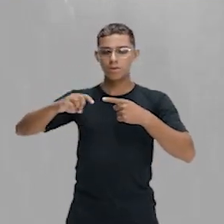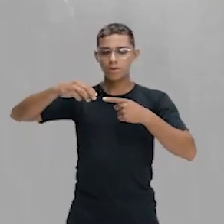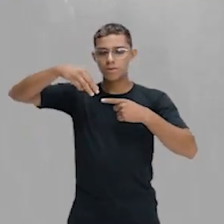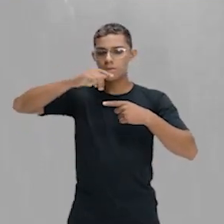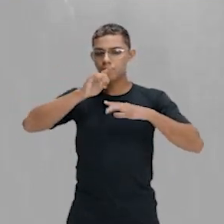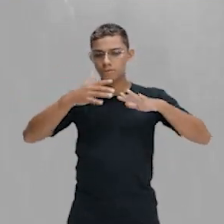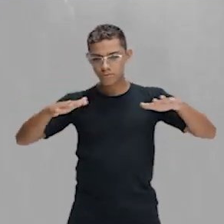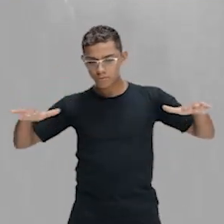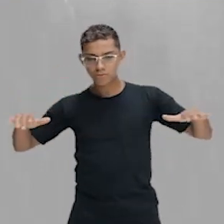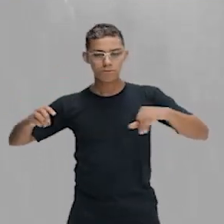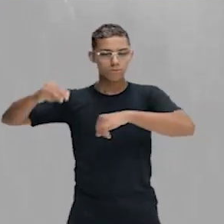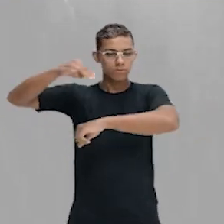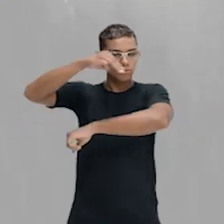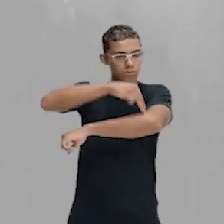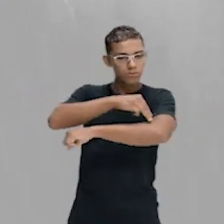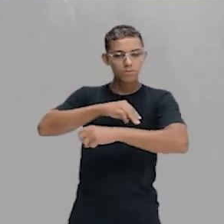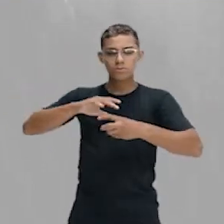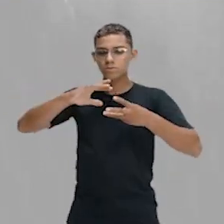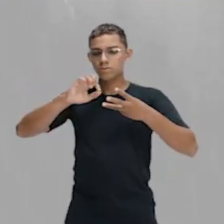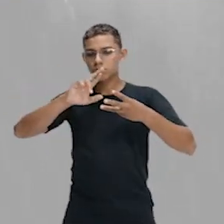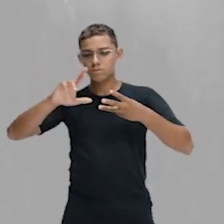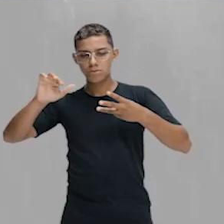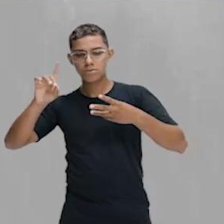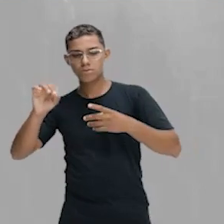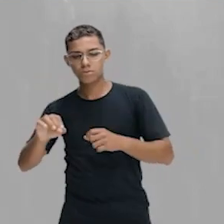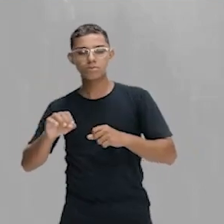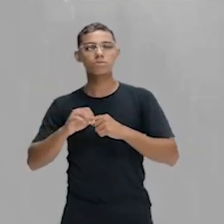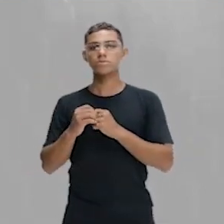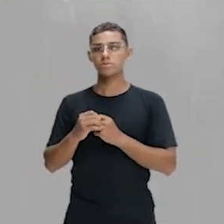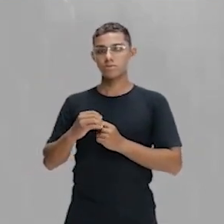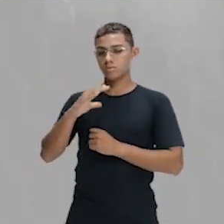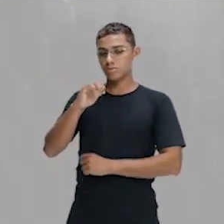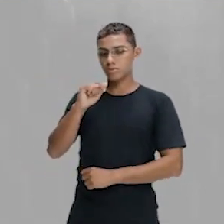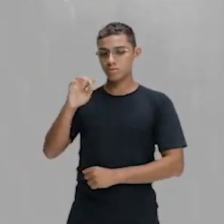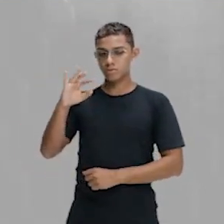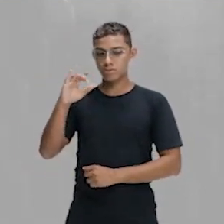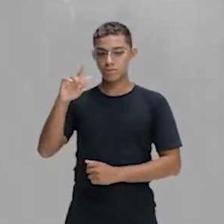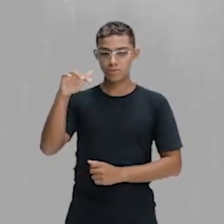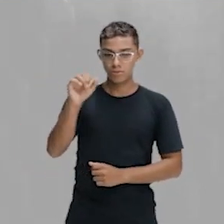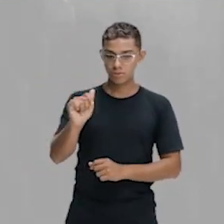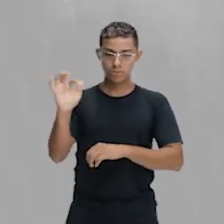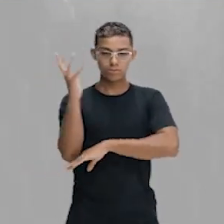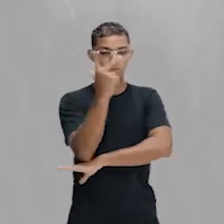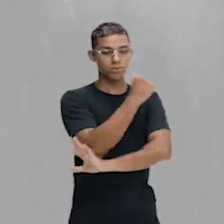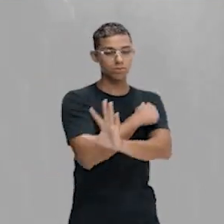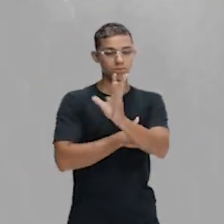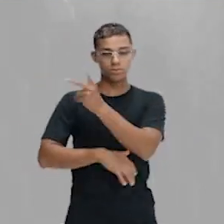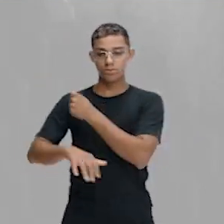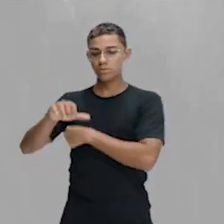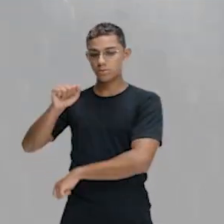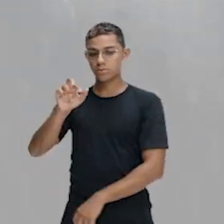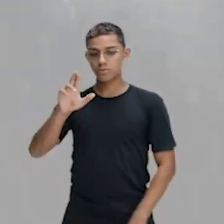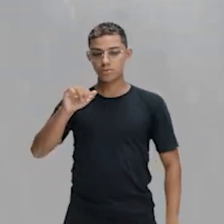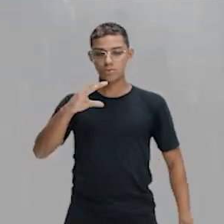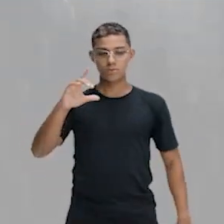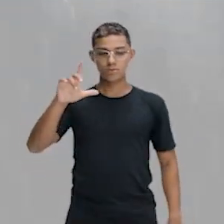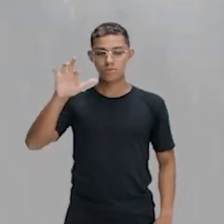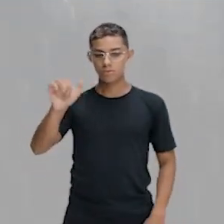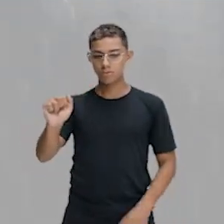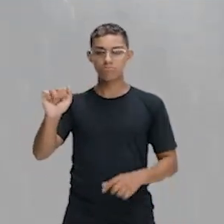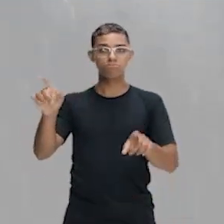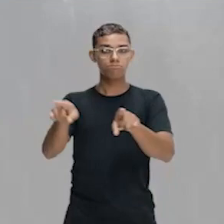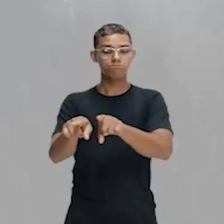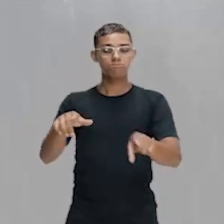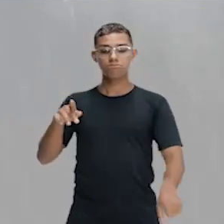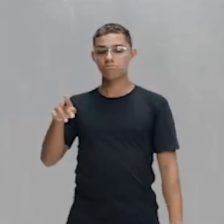morros, cerrado, caatinga, araucária e pradaria. Então, nessa aula a gente vai estar analisando quais são as características de cada um desses